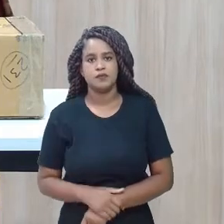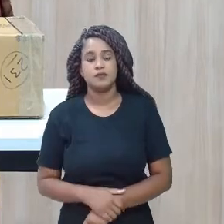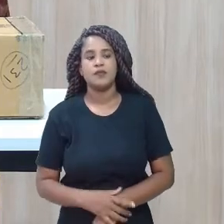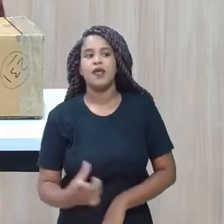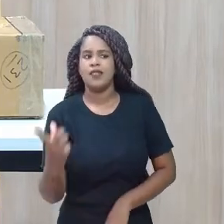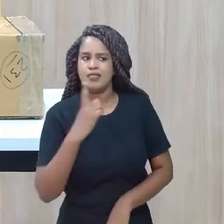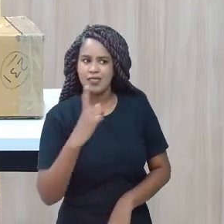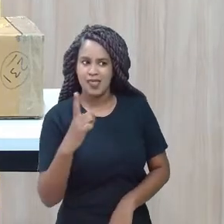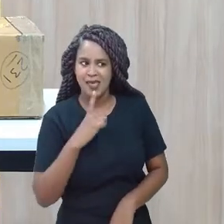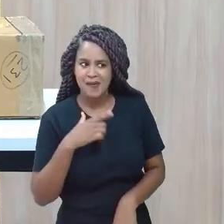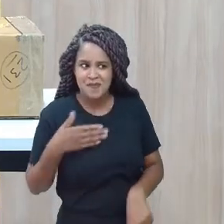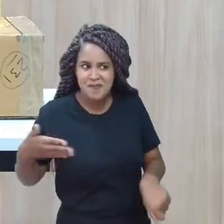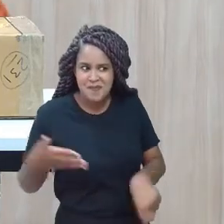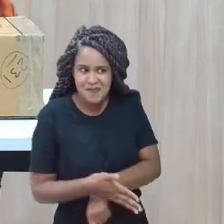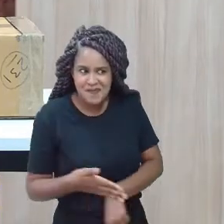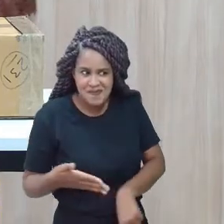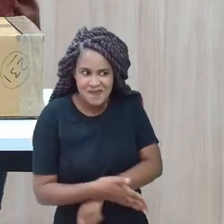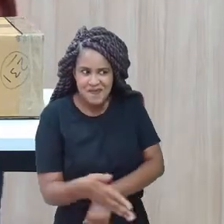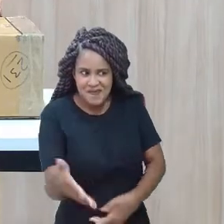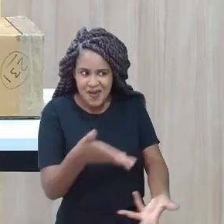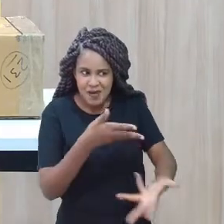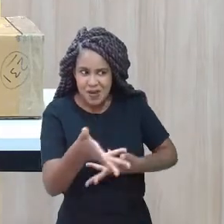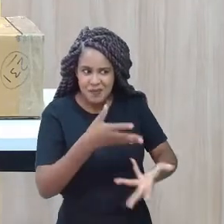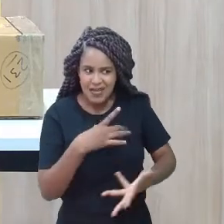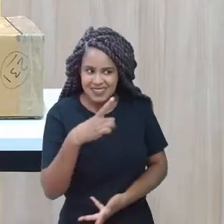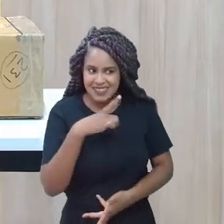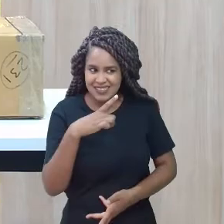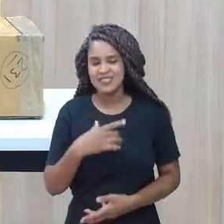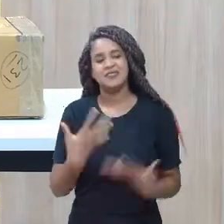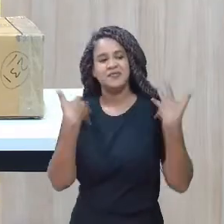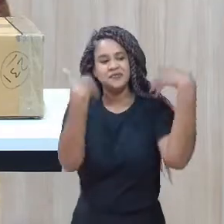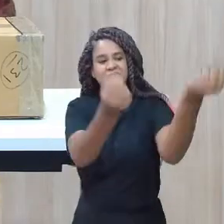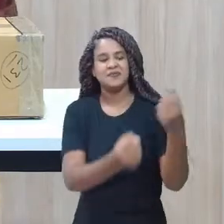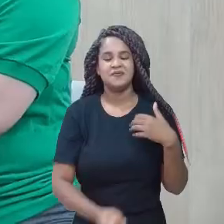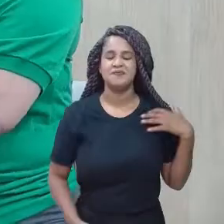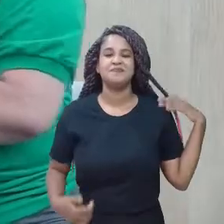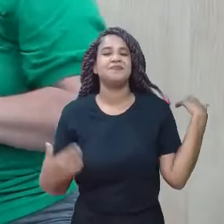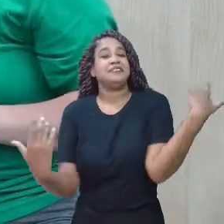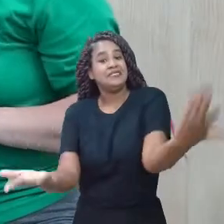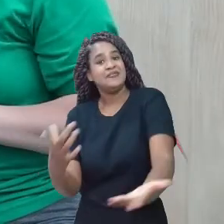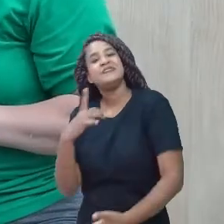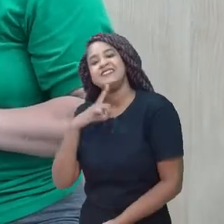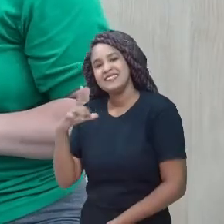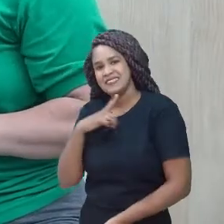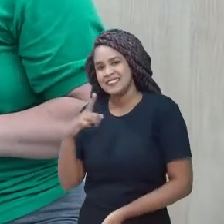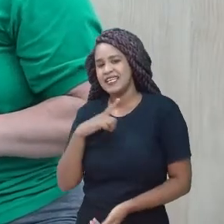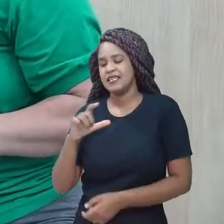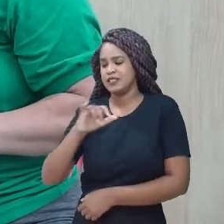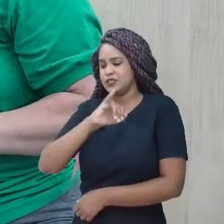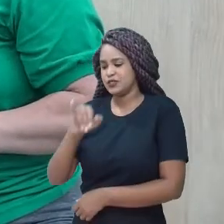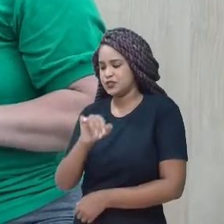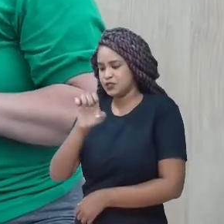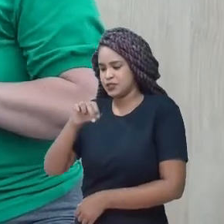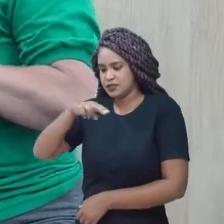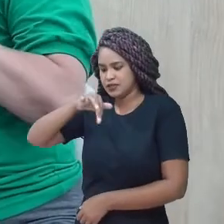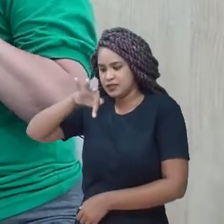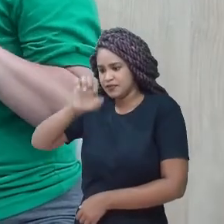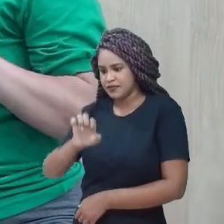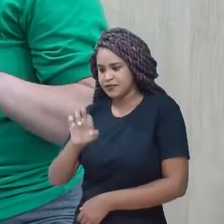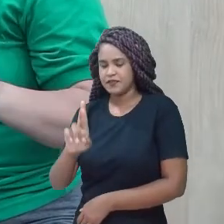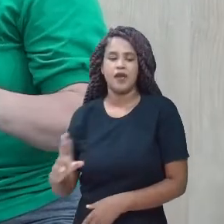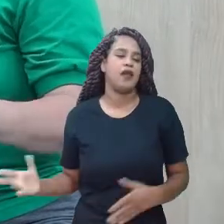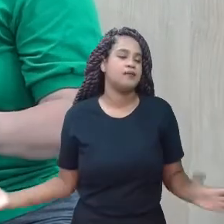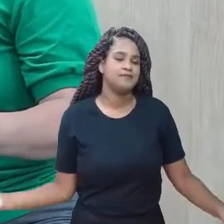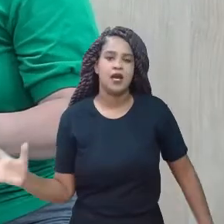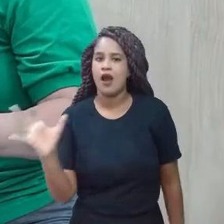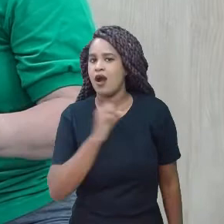Oba, tem interação. Vamos lá, Vilma. A gente já tem aqui Jennifer, que diz que está